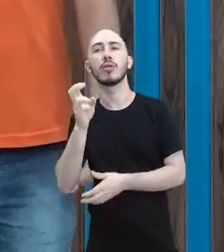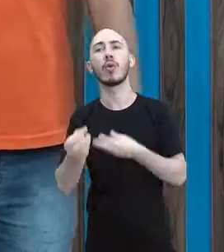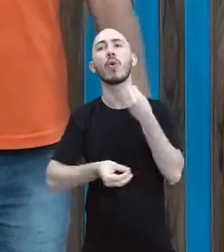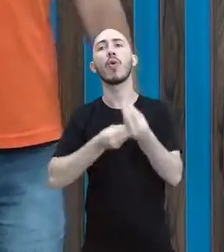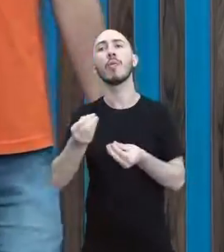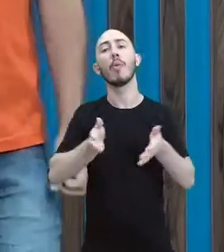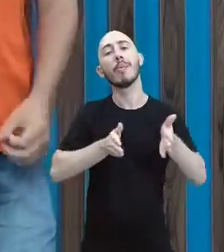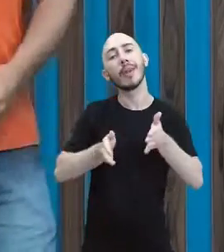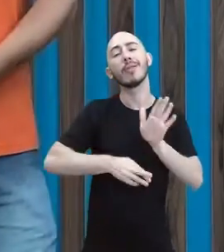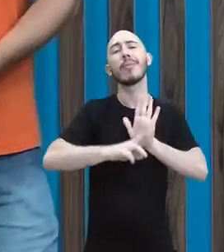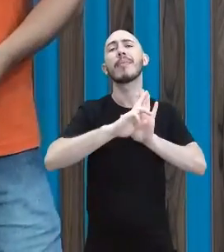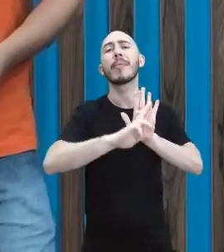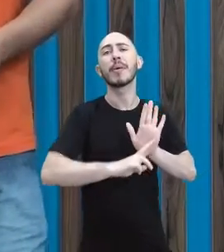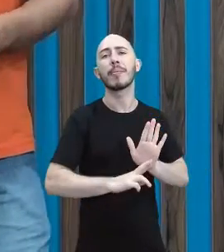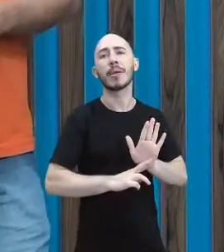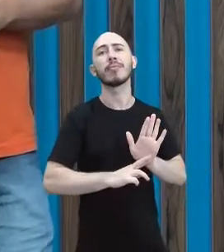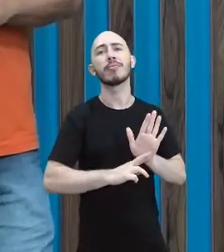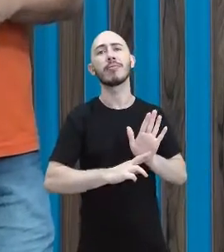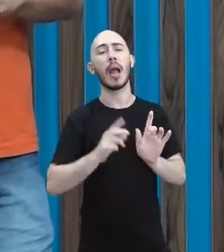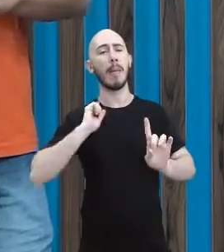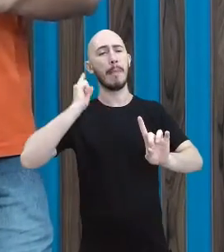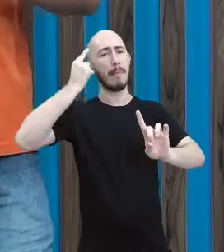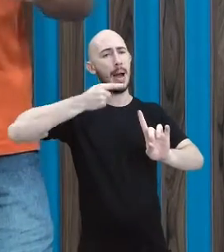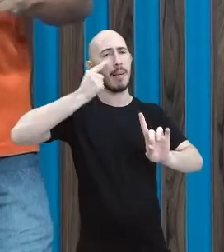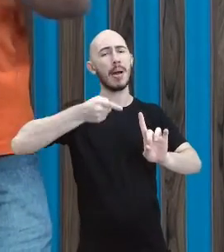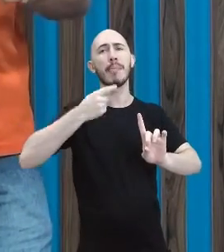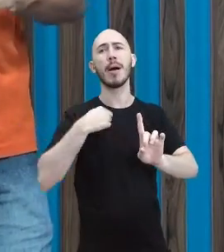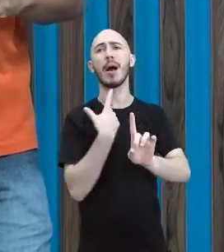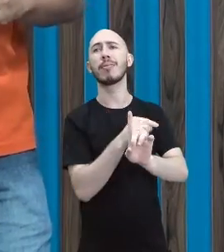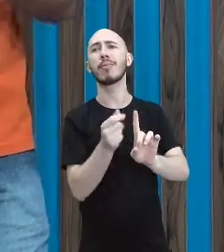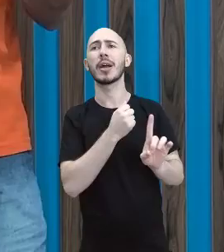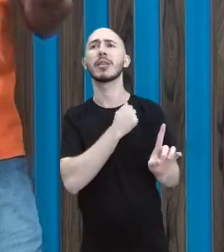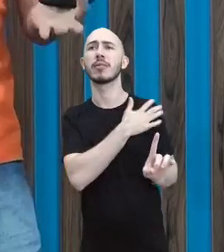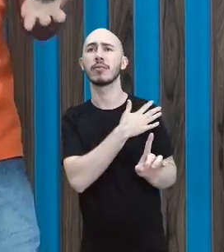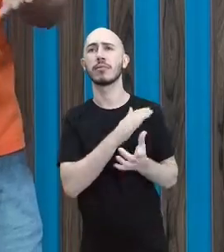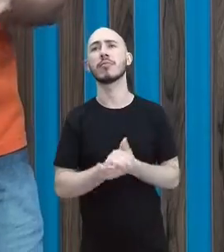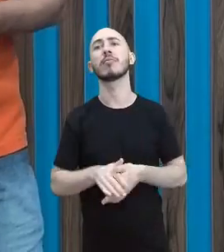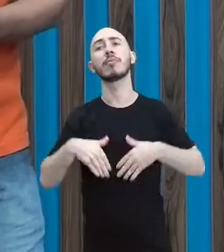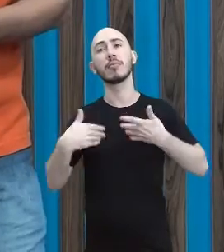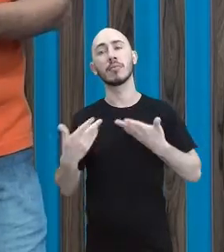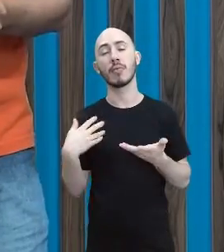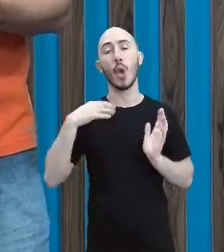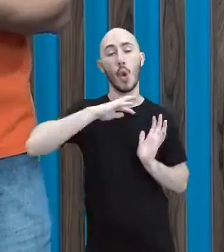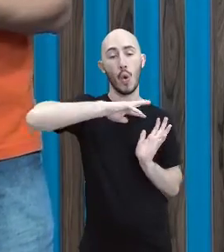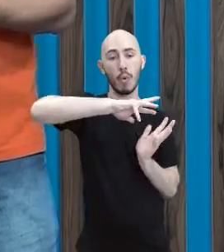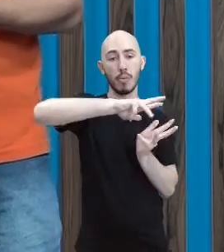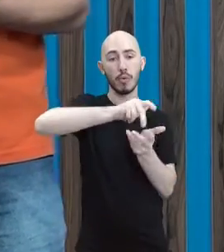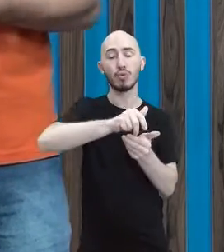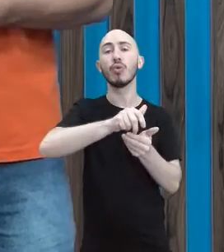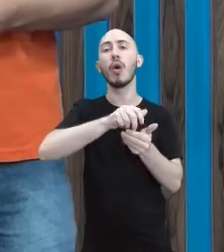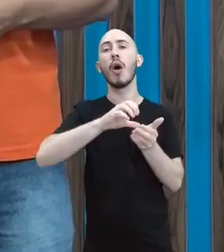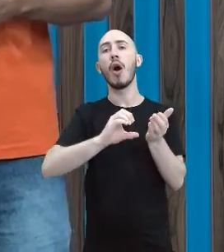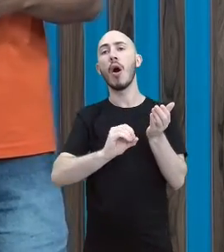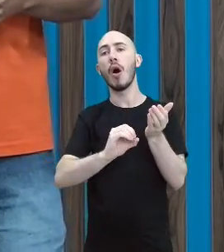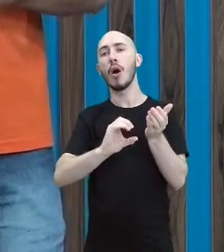quê? Porque é o seguinte, quando a gente chega ali no ano de 1968, o mundo todo, quer dizer, o mundo ocidental pelo menos, ele foi bastante